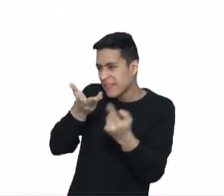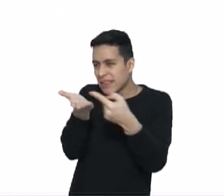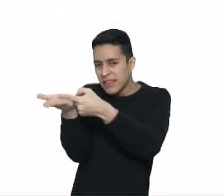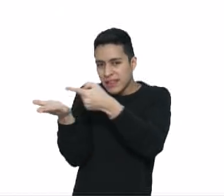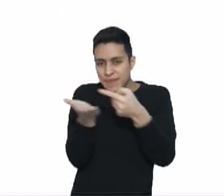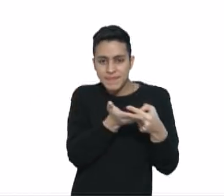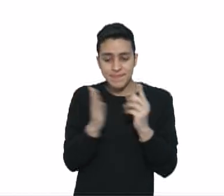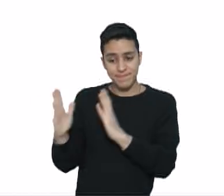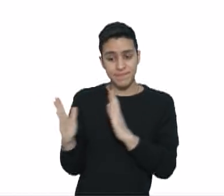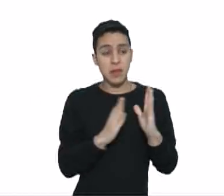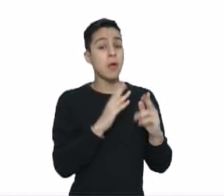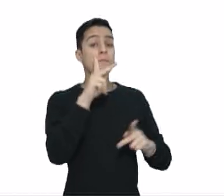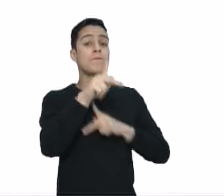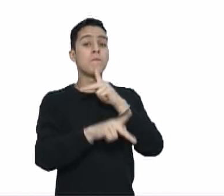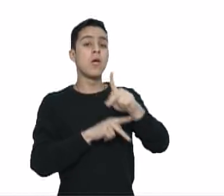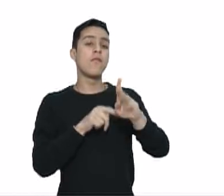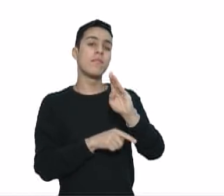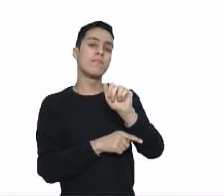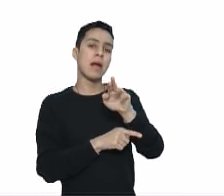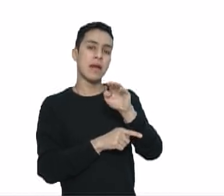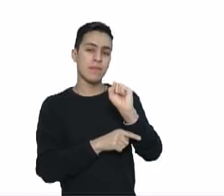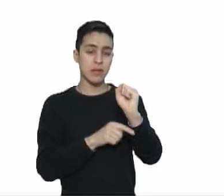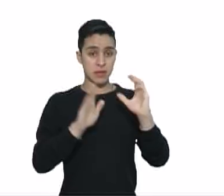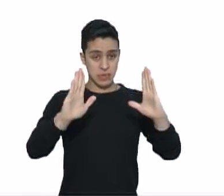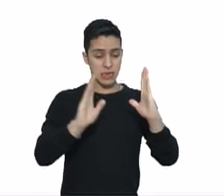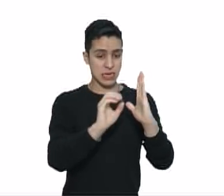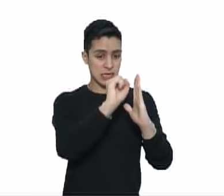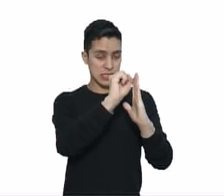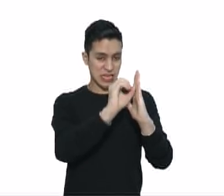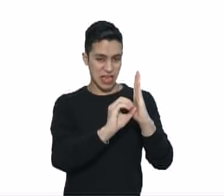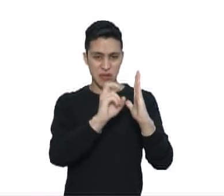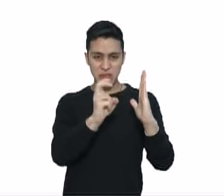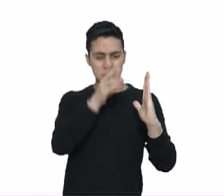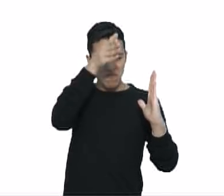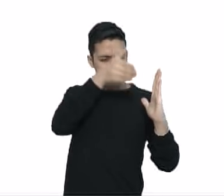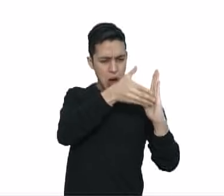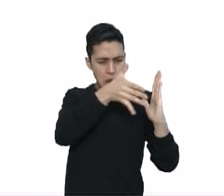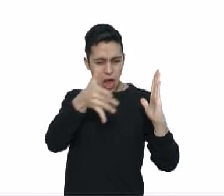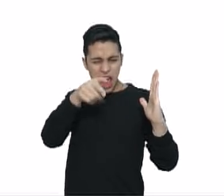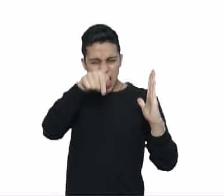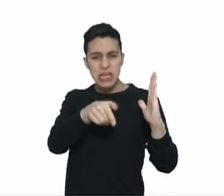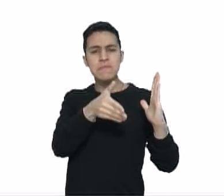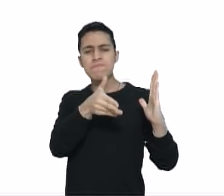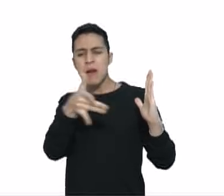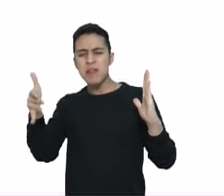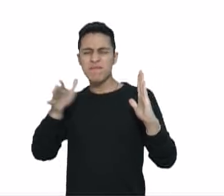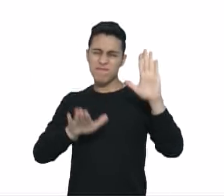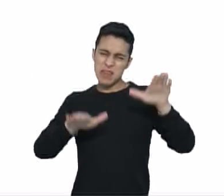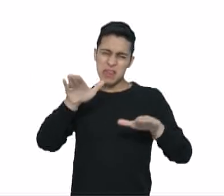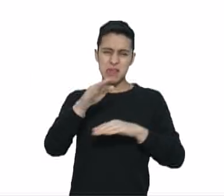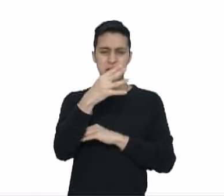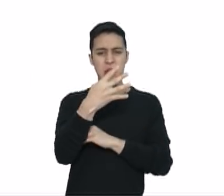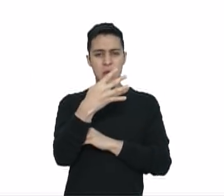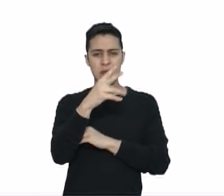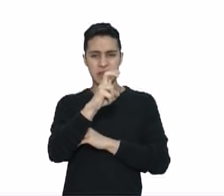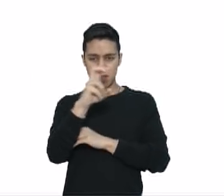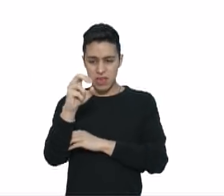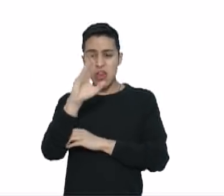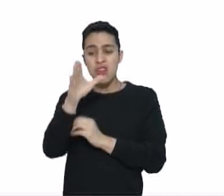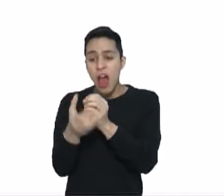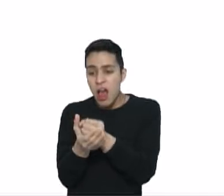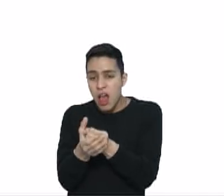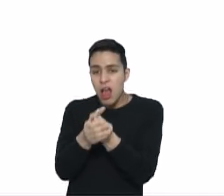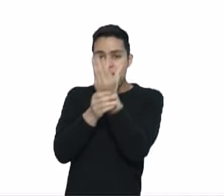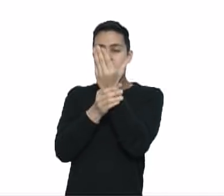bárbaros, né, a partir da segunda metade do século V, mais ou menos por volta de 450, nós temos a formação aí